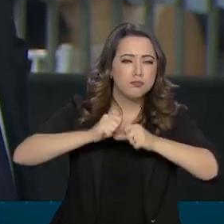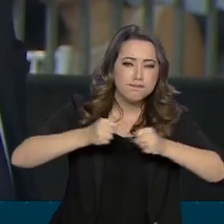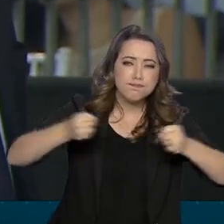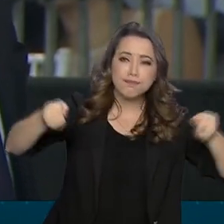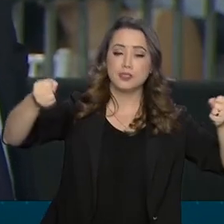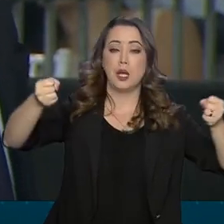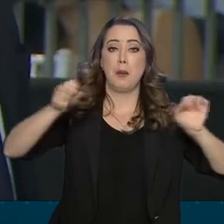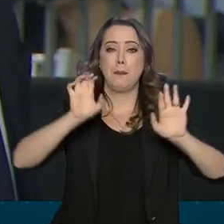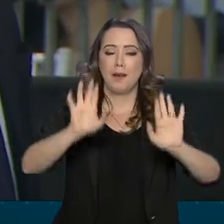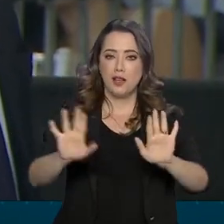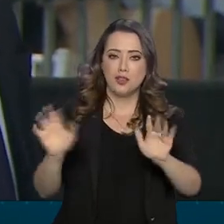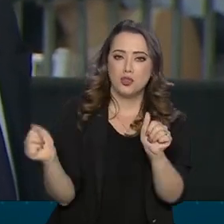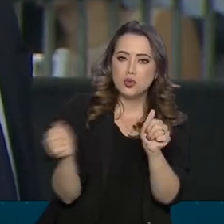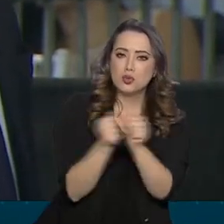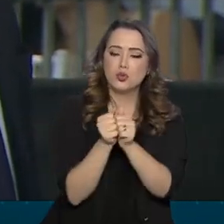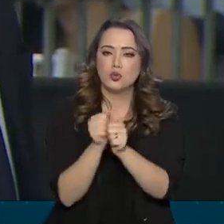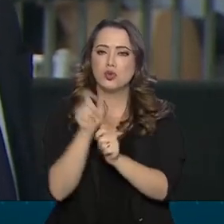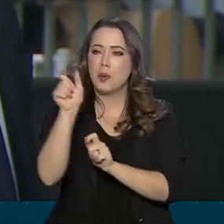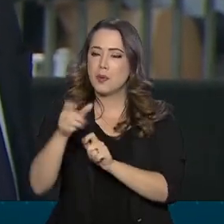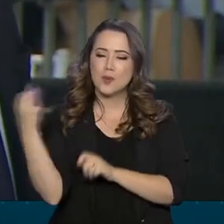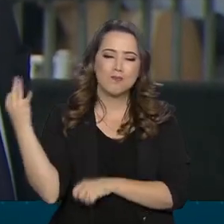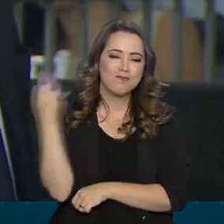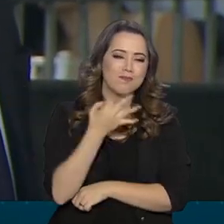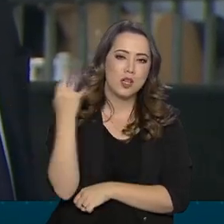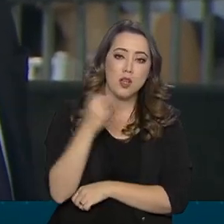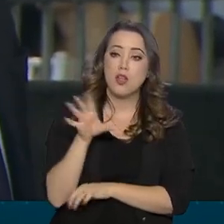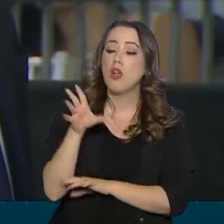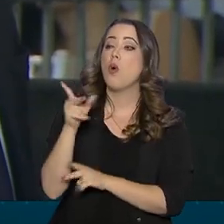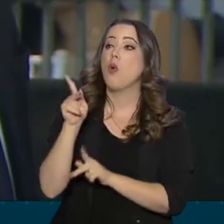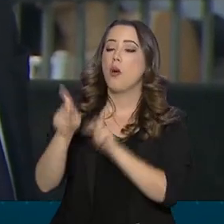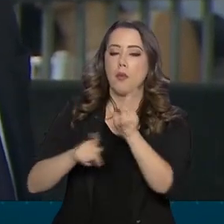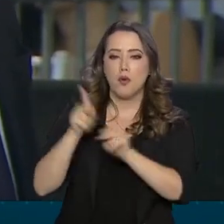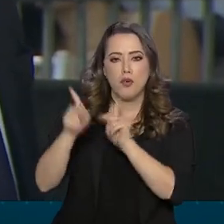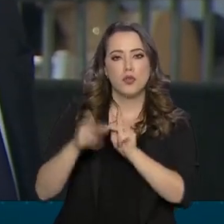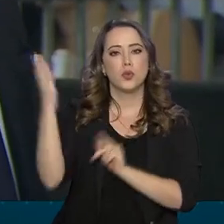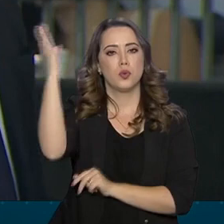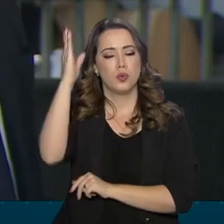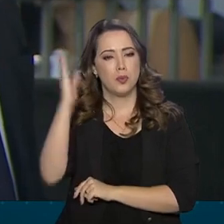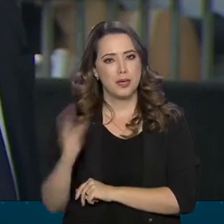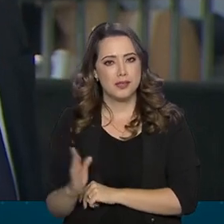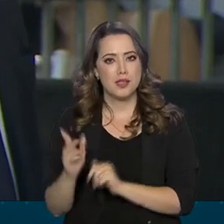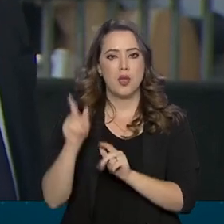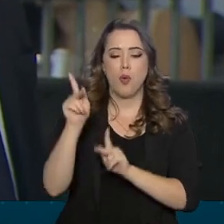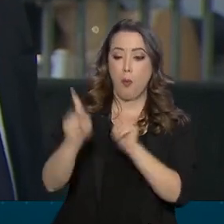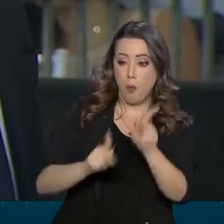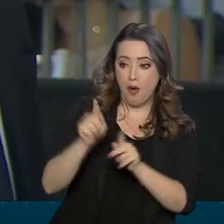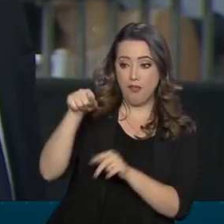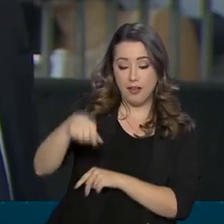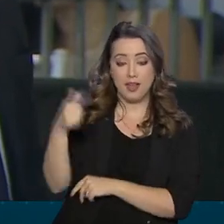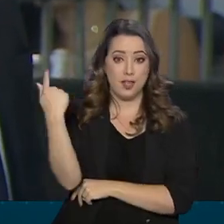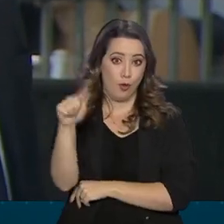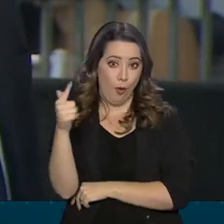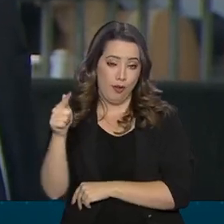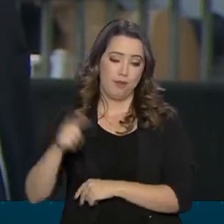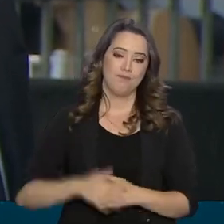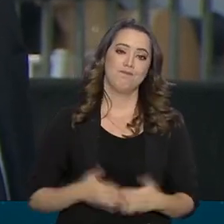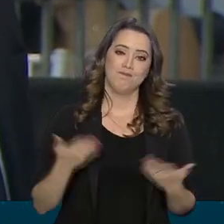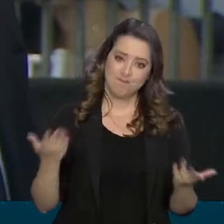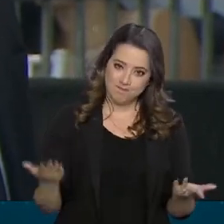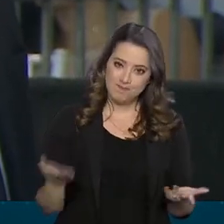lado. Esse povo goiano, esse povo brasileiro ao nosso lado. Povo esse de